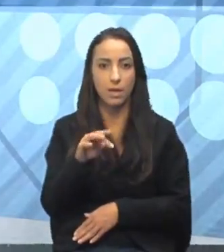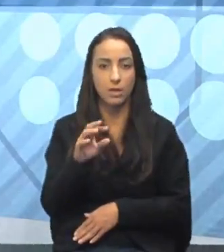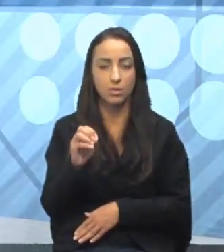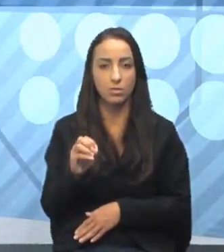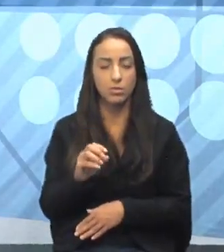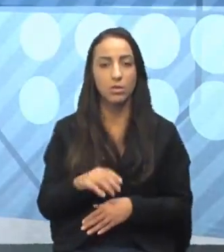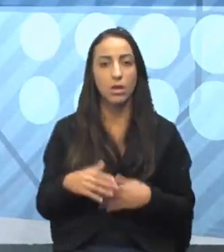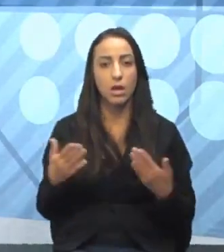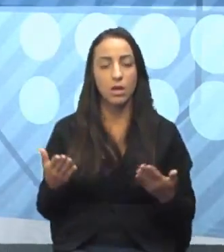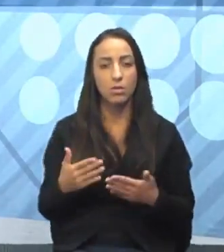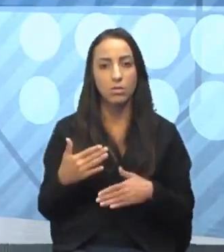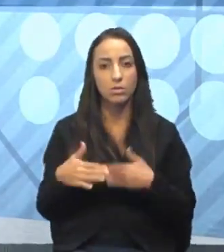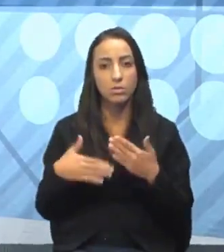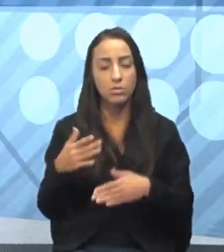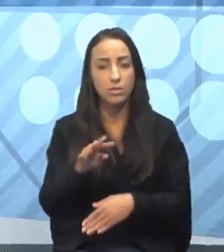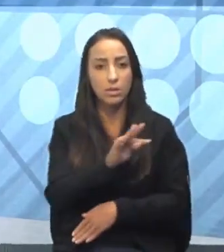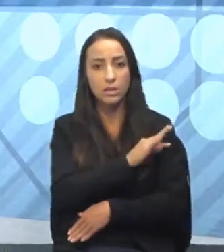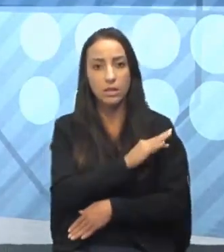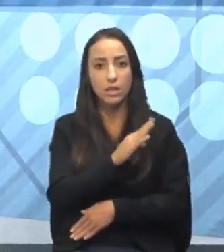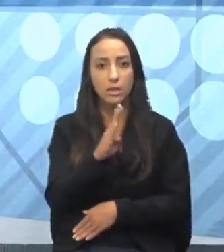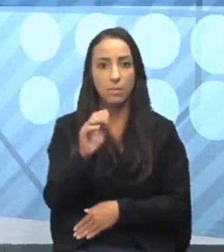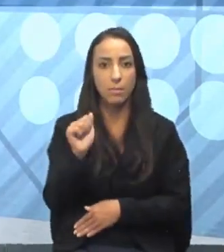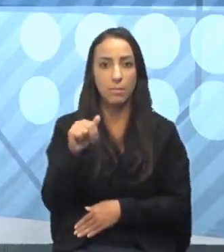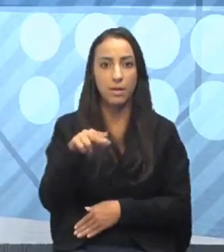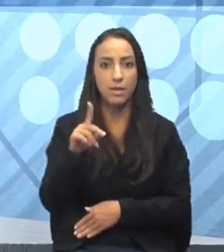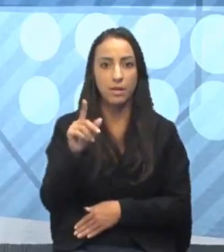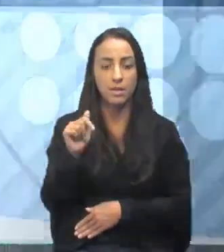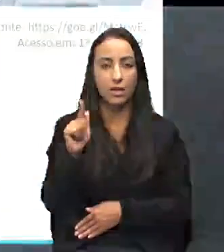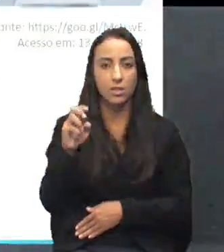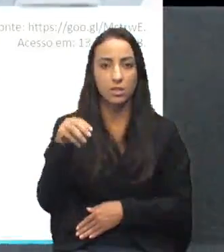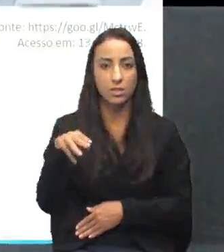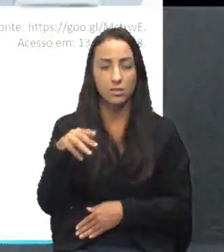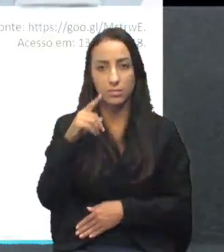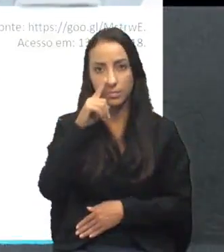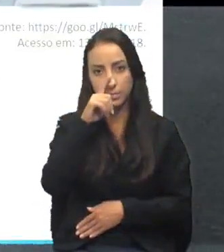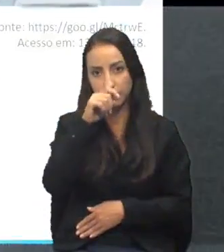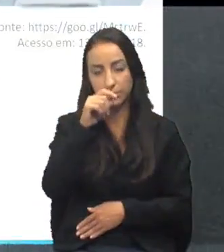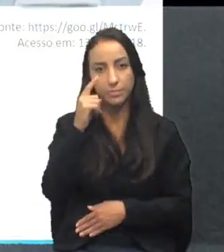a técnica relacionada à bandagem. Eu quero que você me acompanhe.